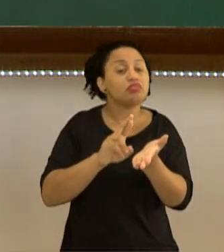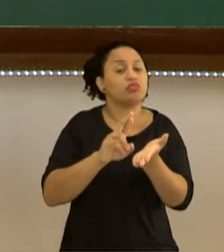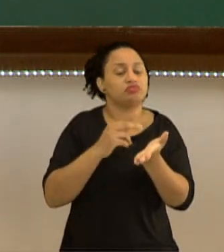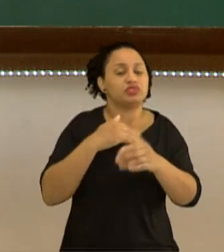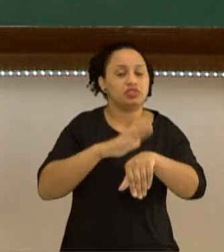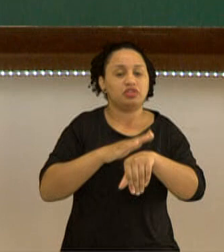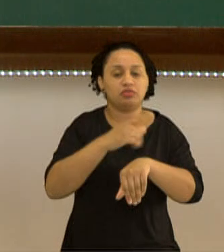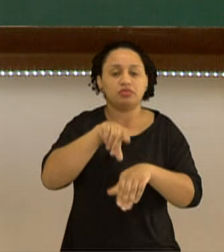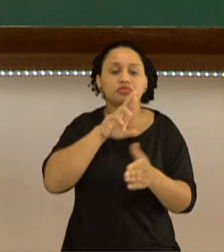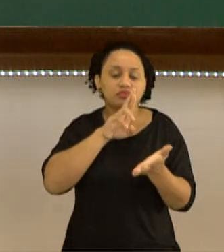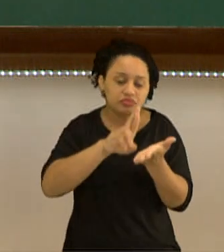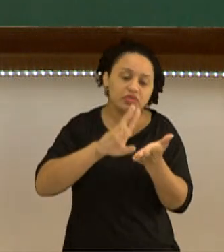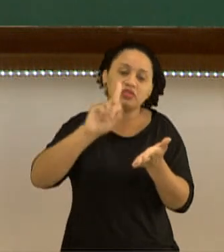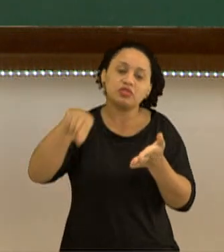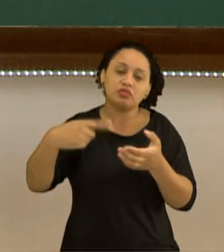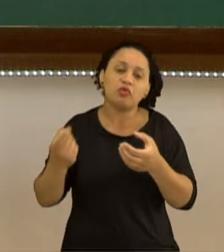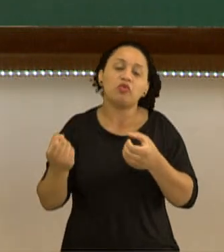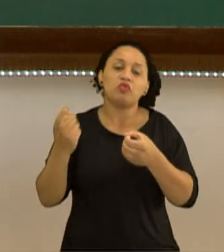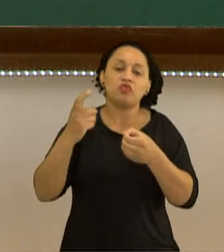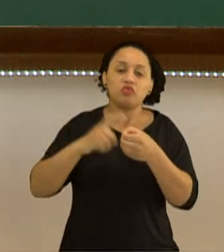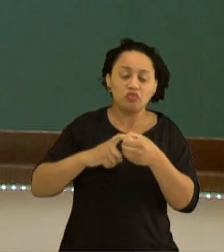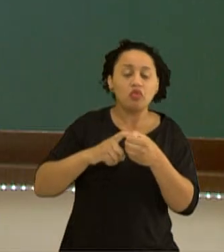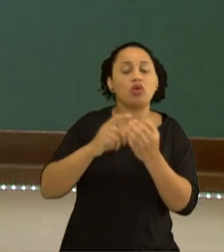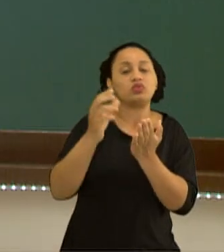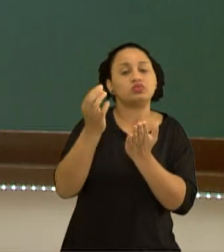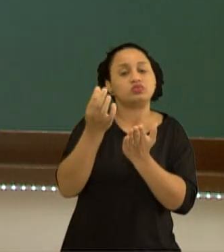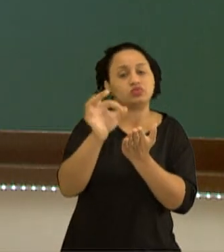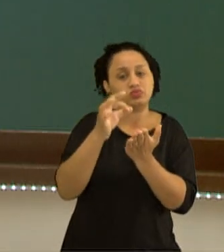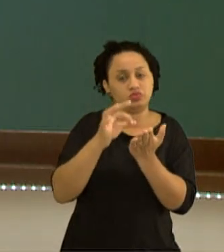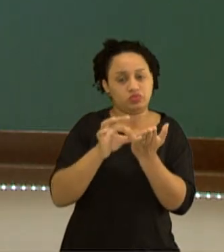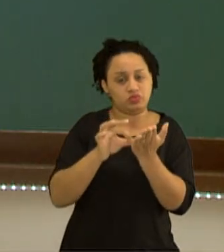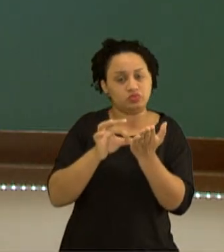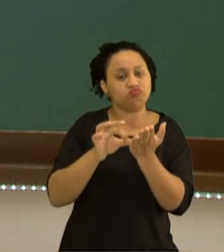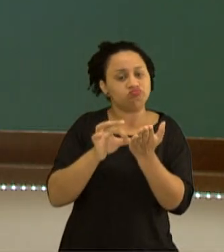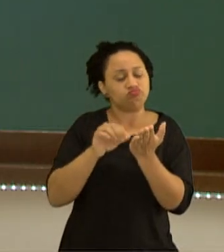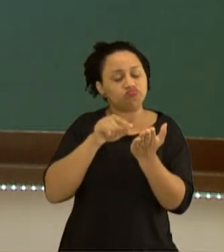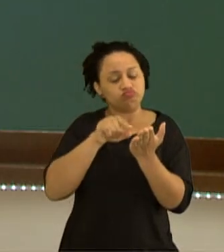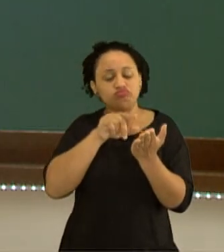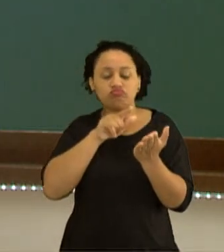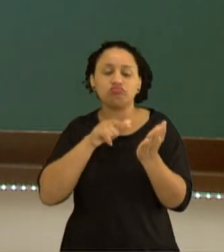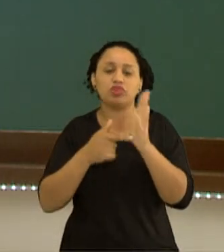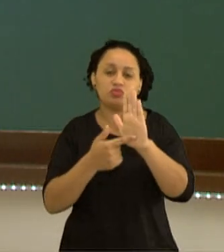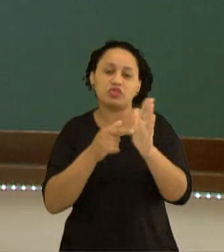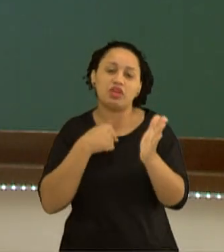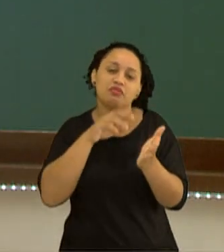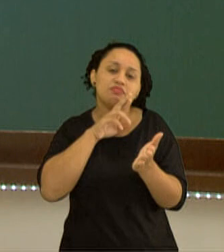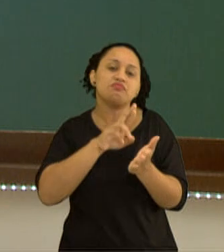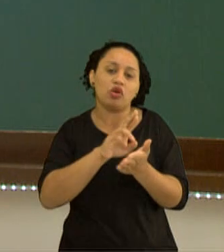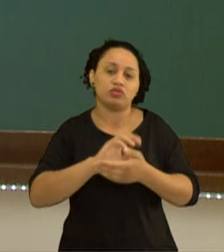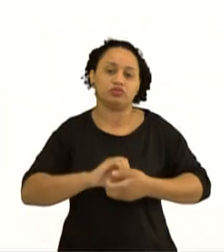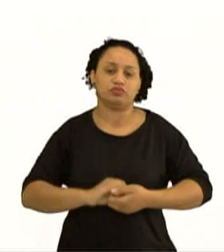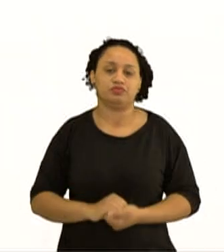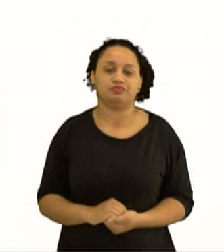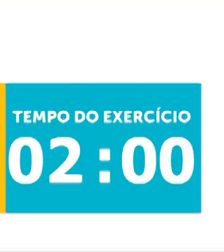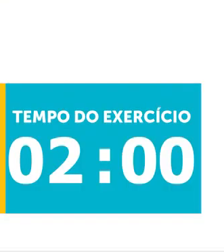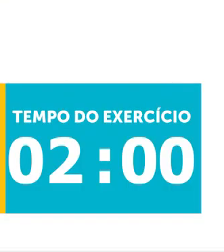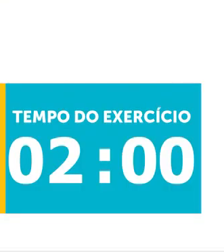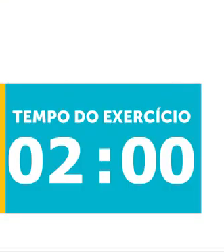um tempinho para você responder, né, a essa pergunta e nós já retornamos com uma resposta e dando sequência à nossa aula.